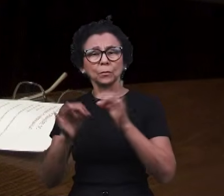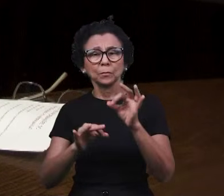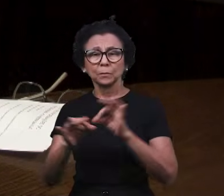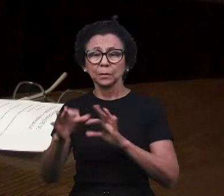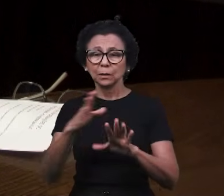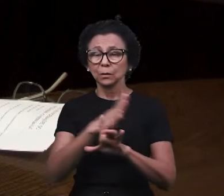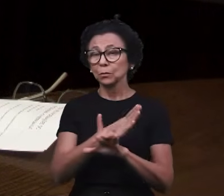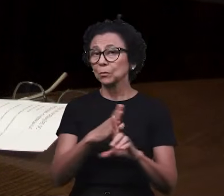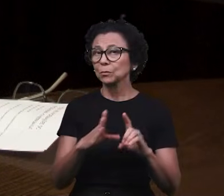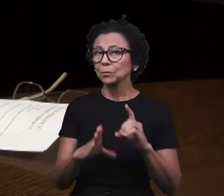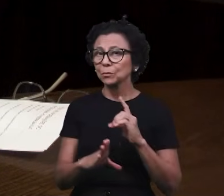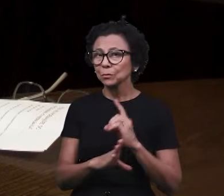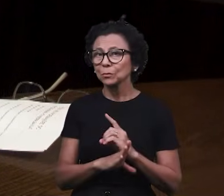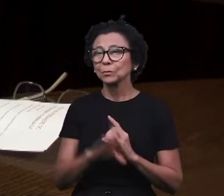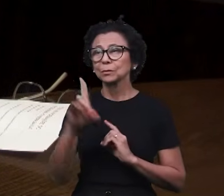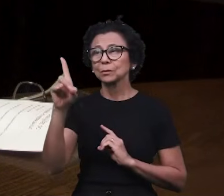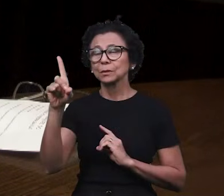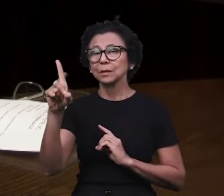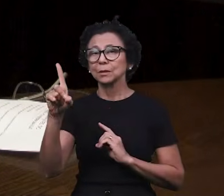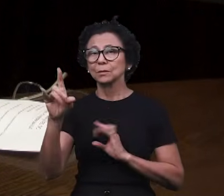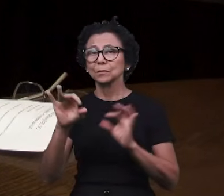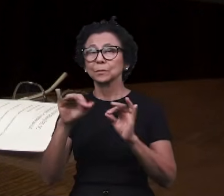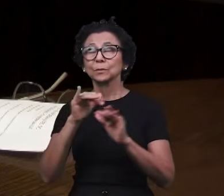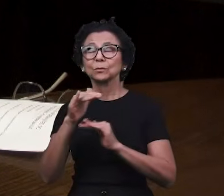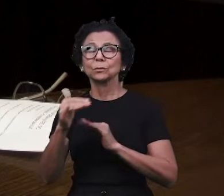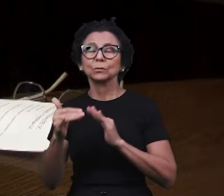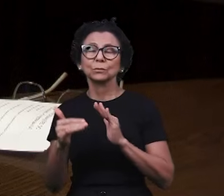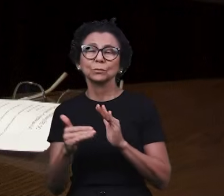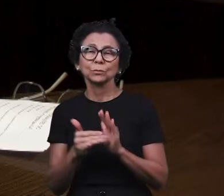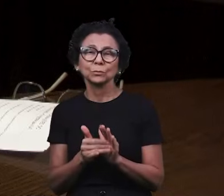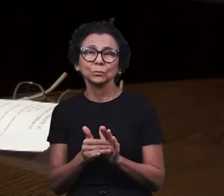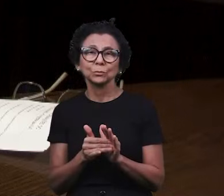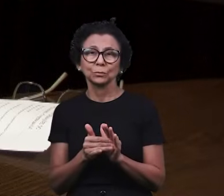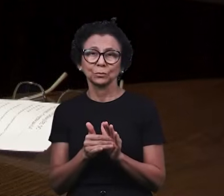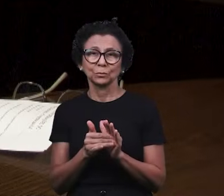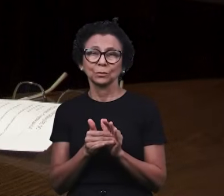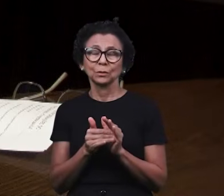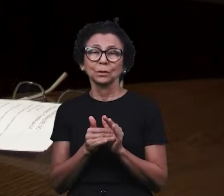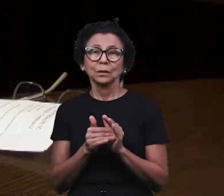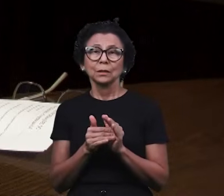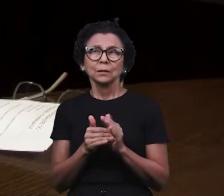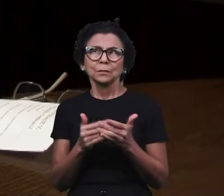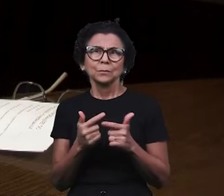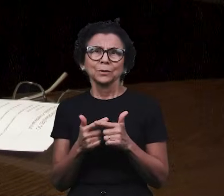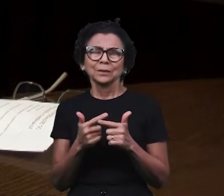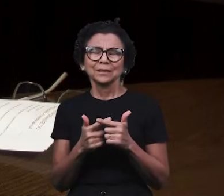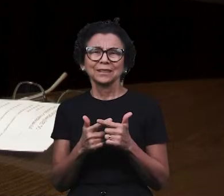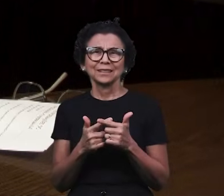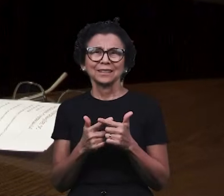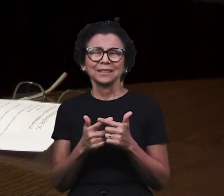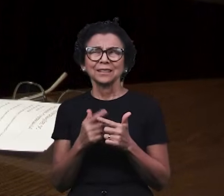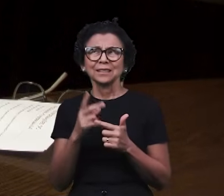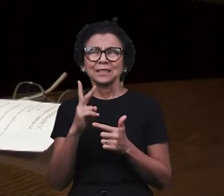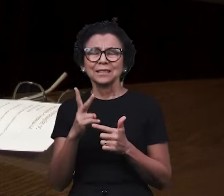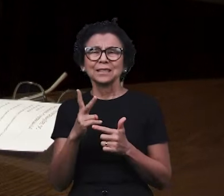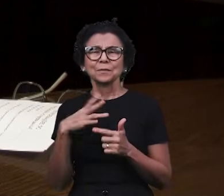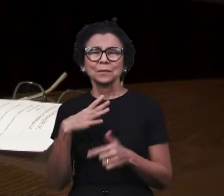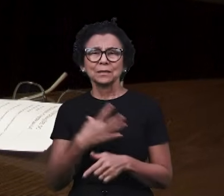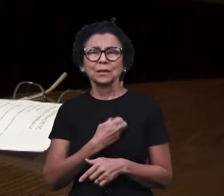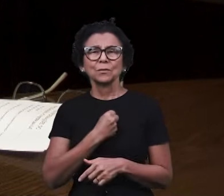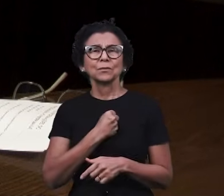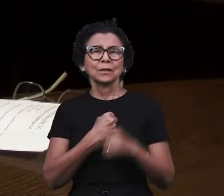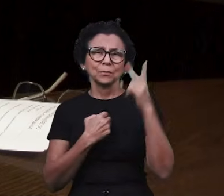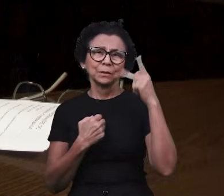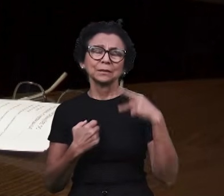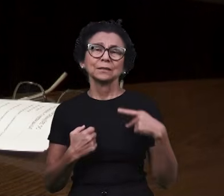por querer esse resgate, ter essa comunhão. E nós vamos ver sempre essa insistência de Deus querendo salvar